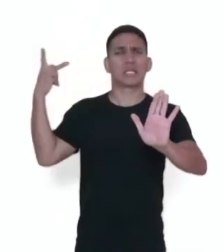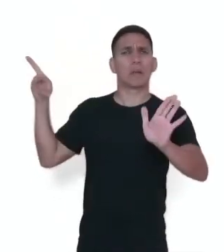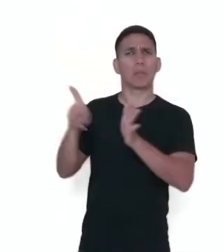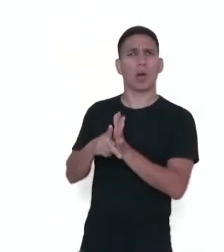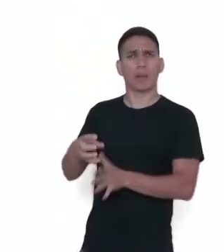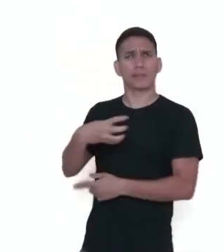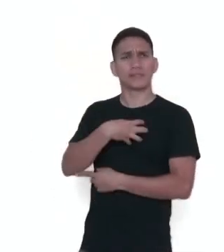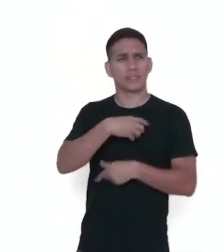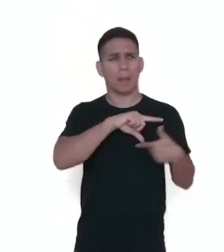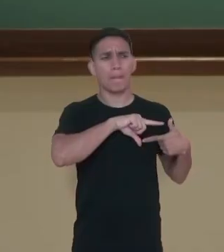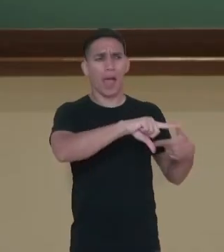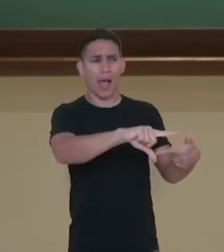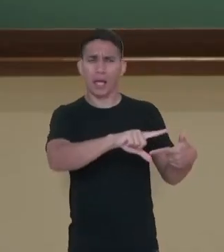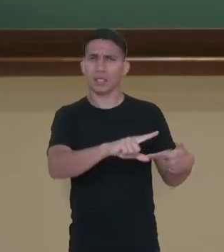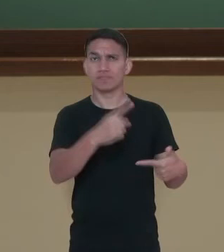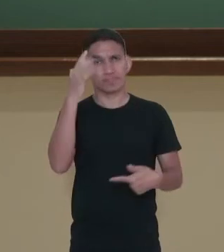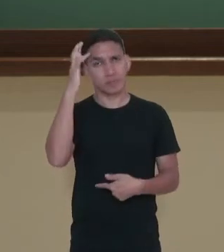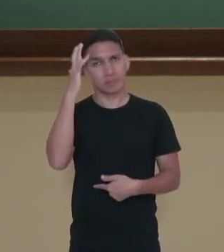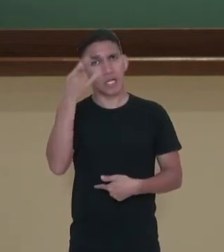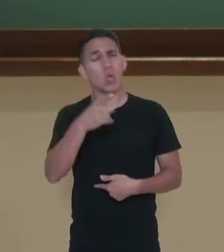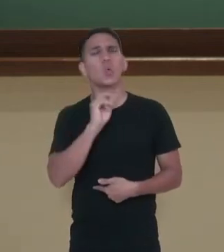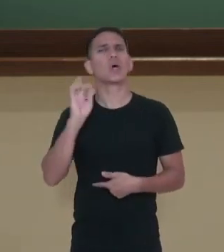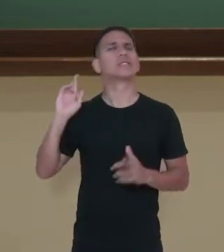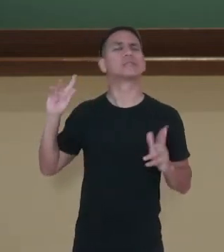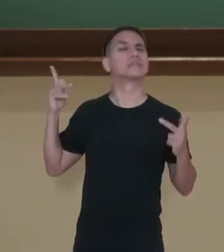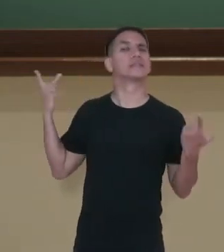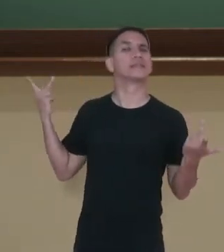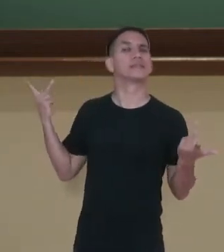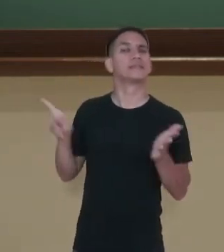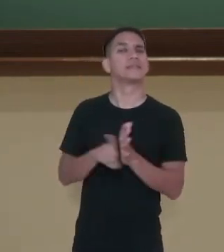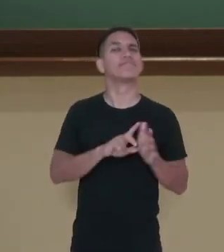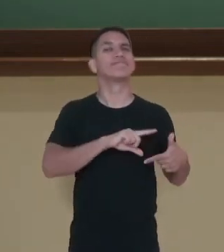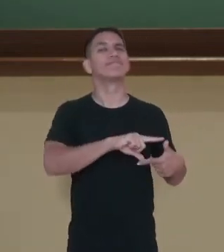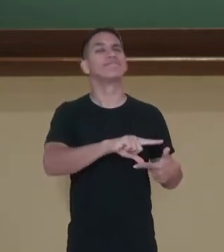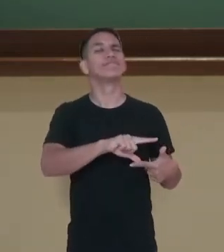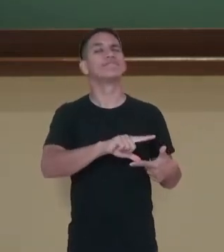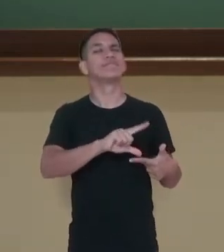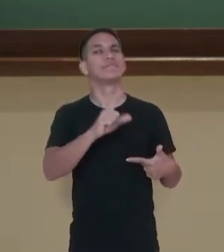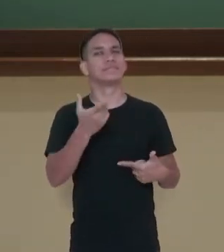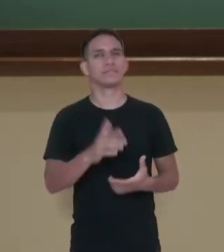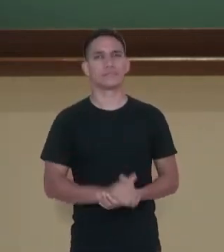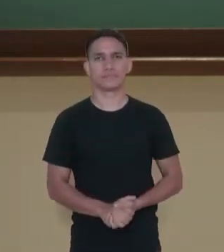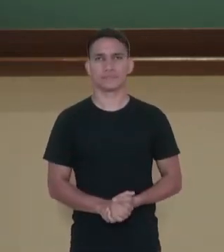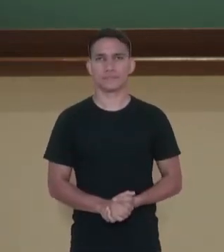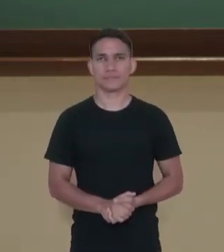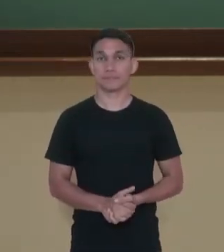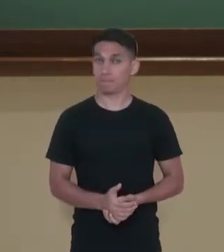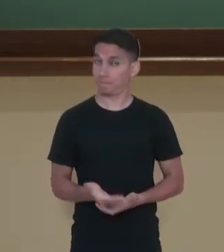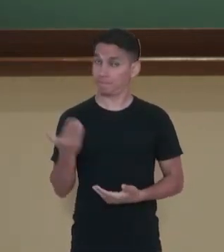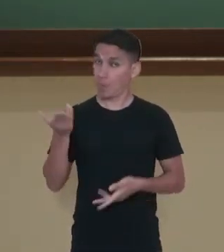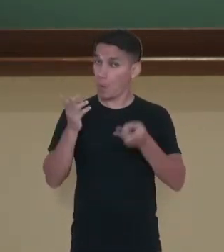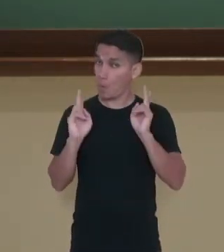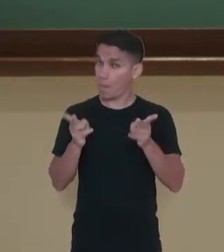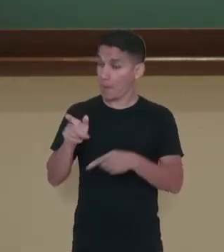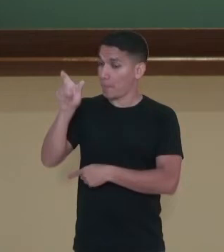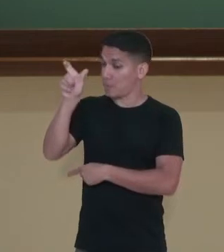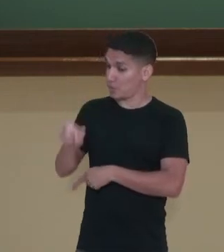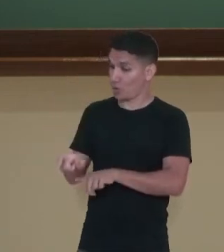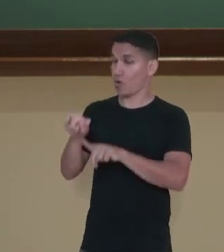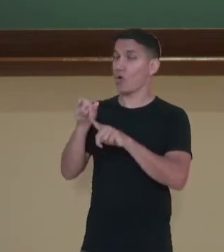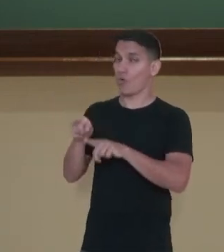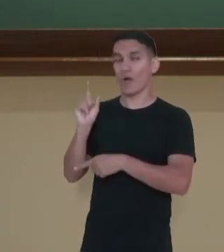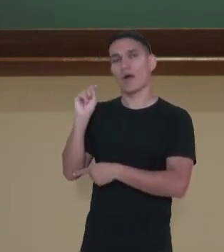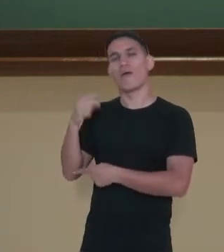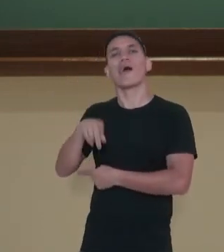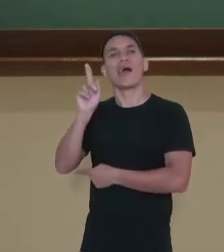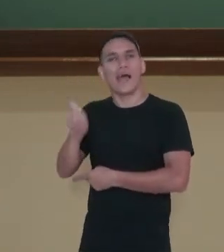música tradicional? Pense, o que tem de diferente da música tradicional agora? Esse mesmo cara, John Cage,